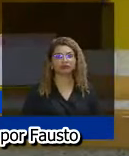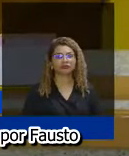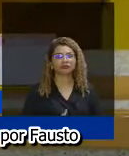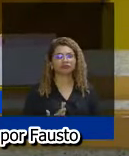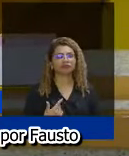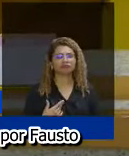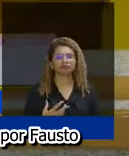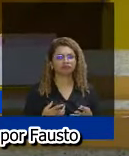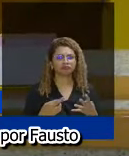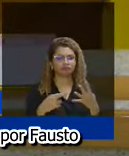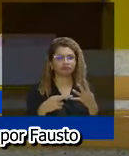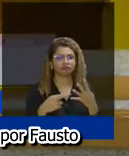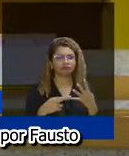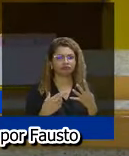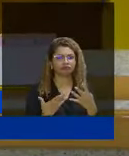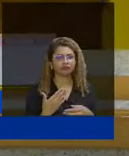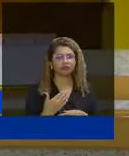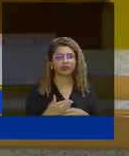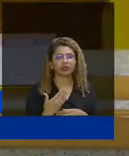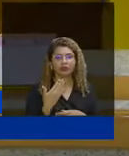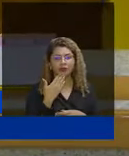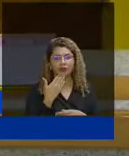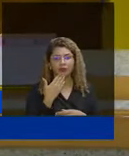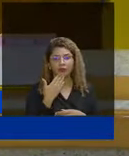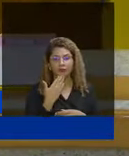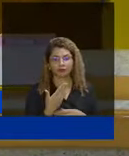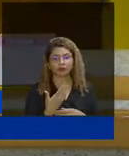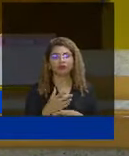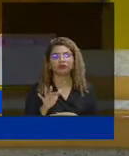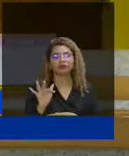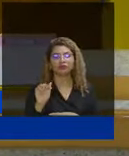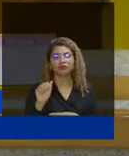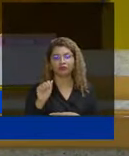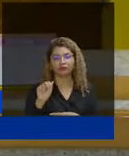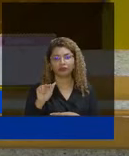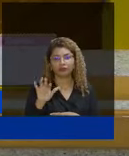de declaração opostos por Fausto José dos Santos contra o acórdão TRE número